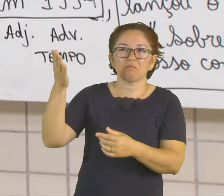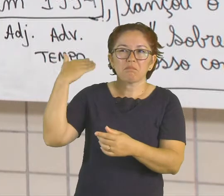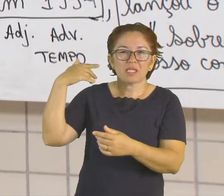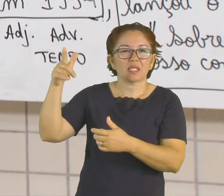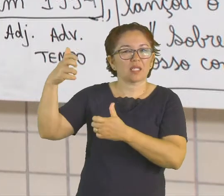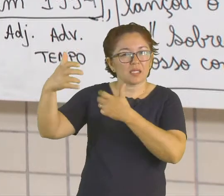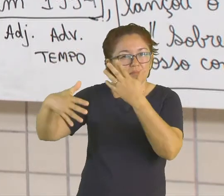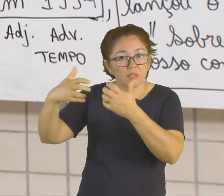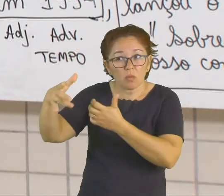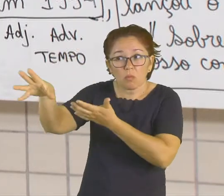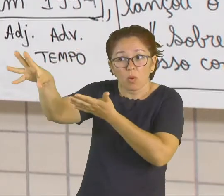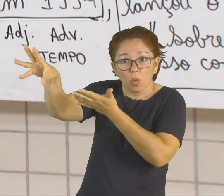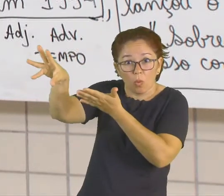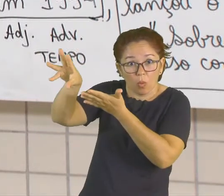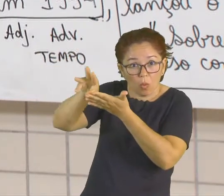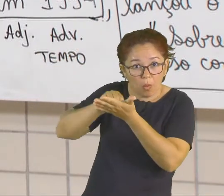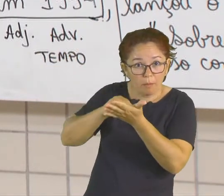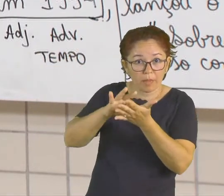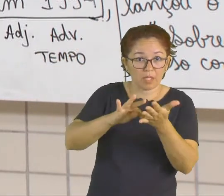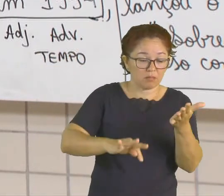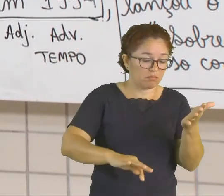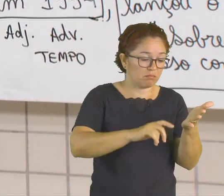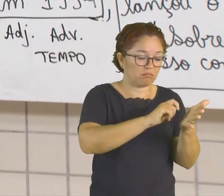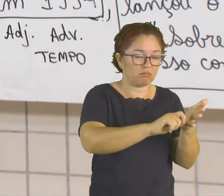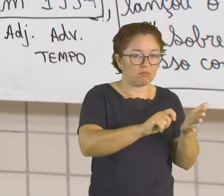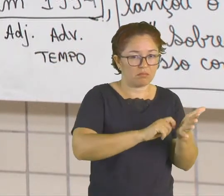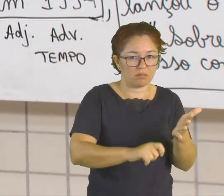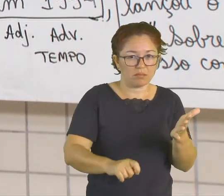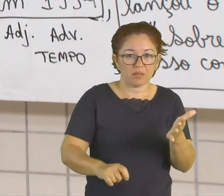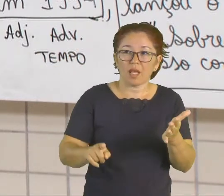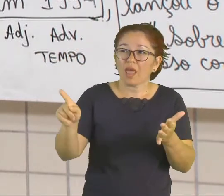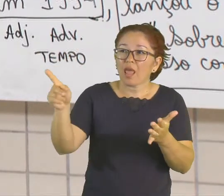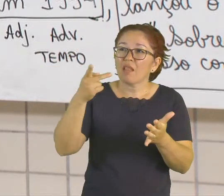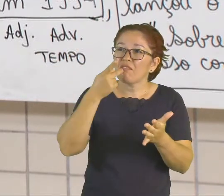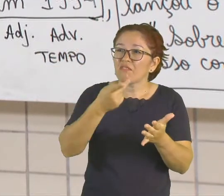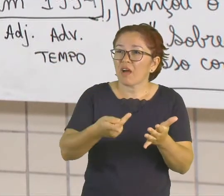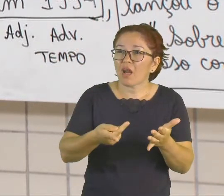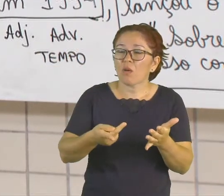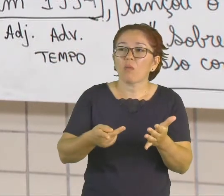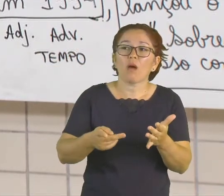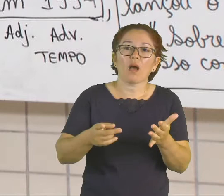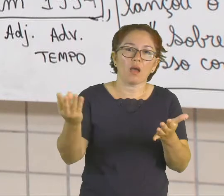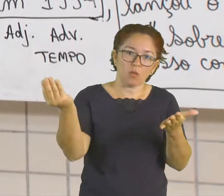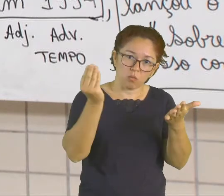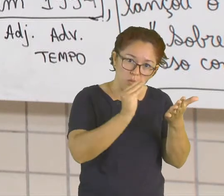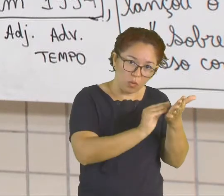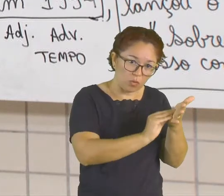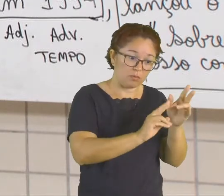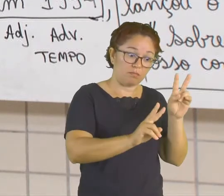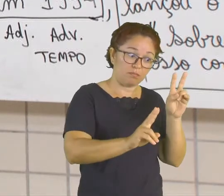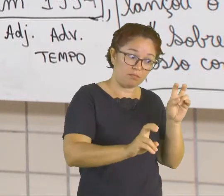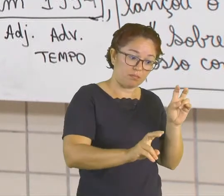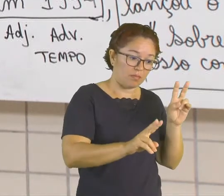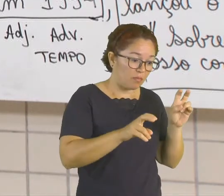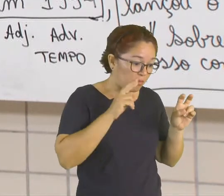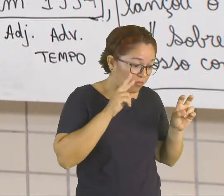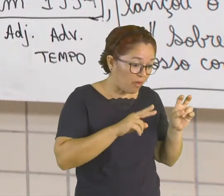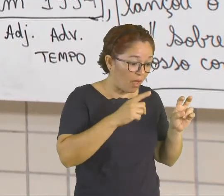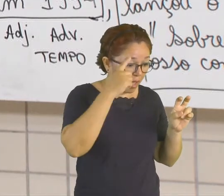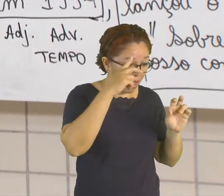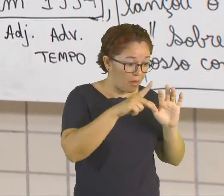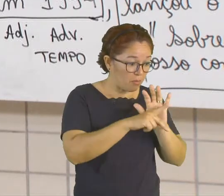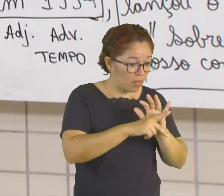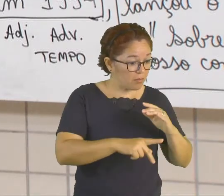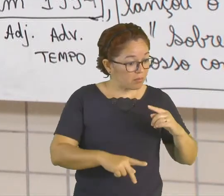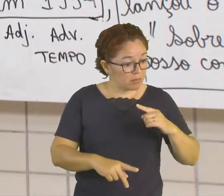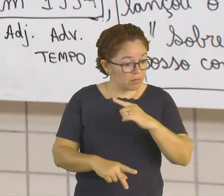ele deve ser utilizado entre aspas, né, para ficar bem claro que você não pode apropriar daquele discurso, porque